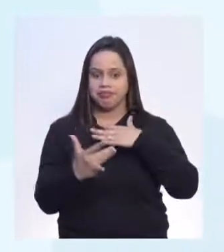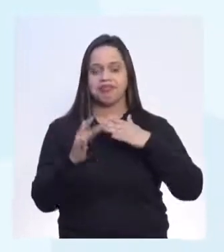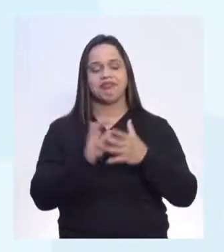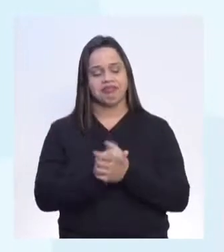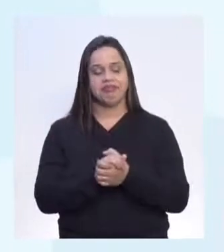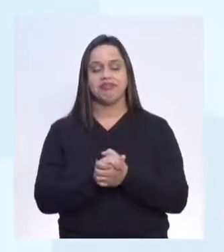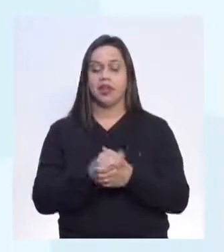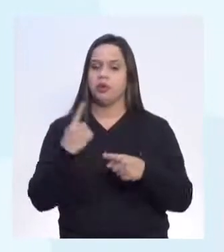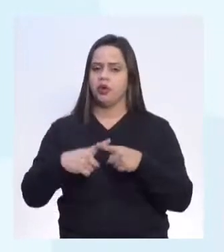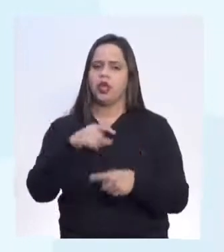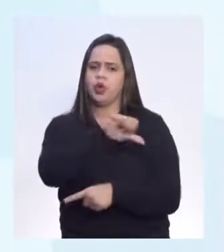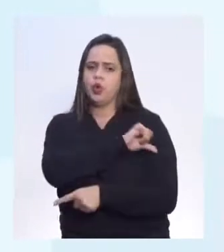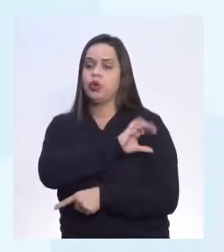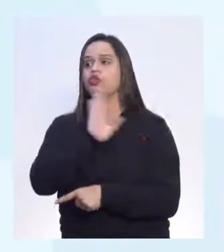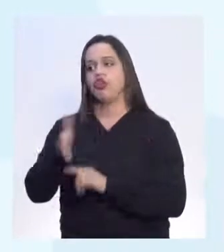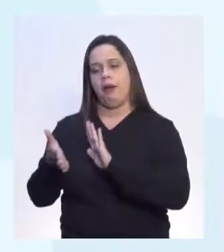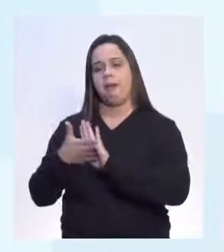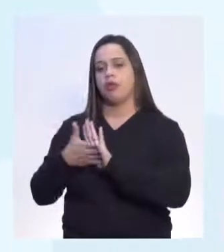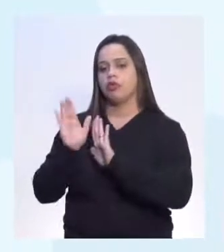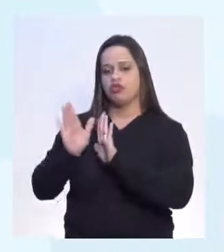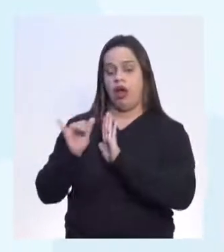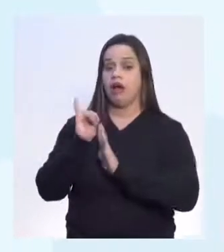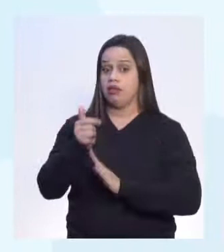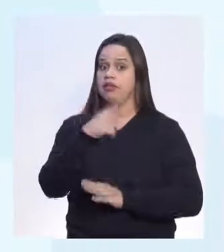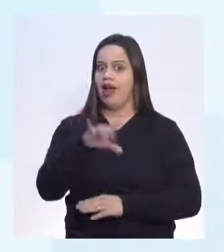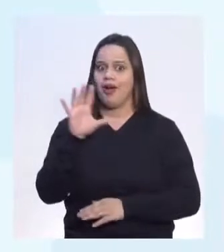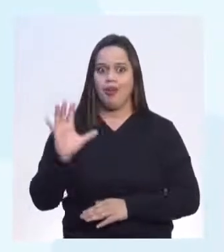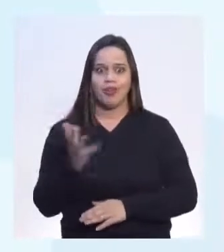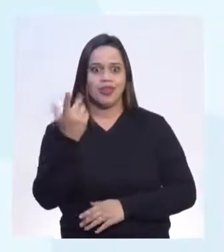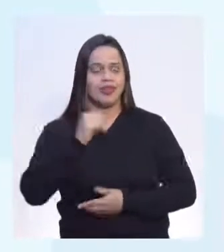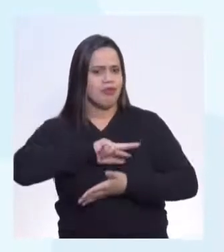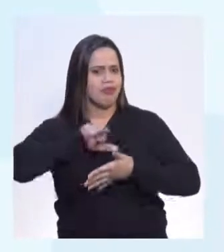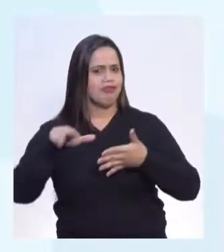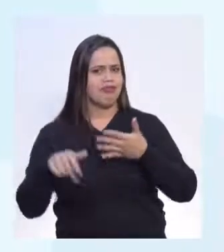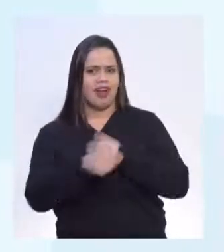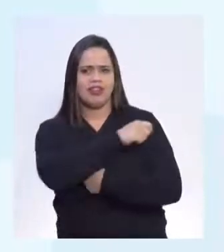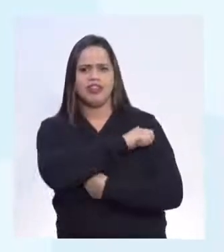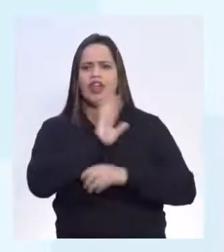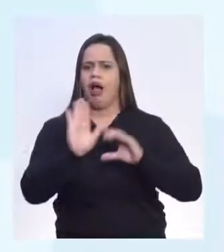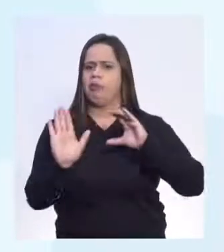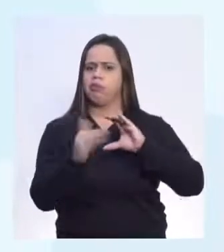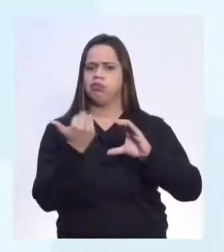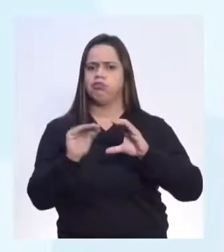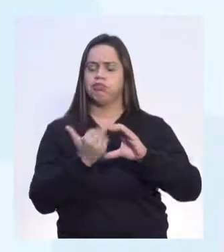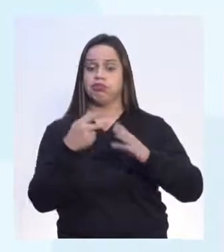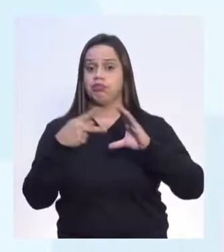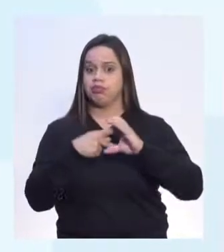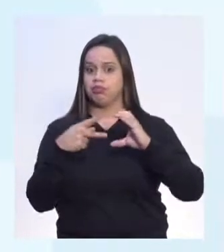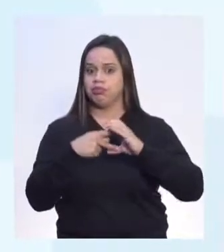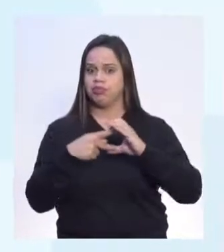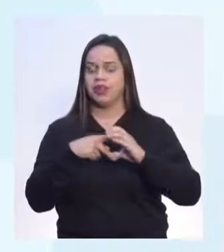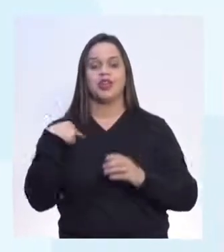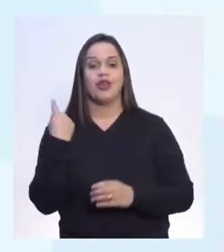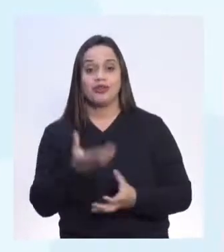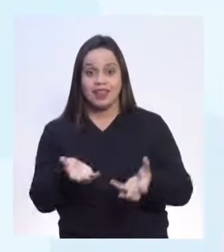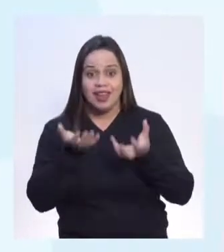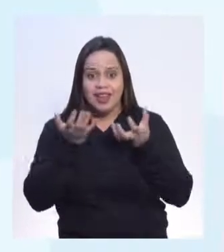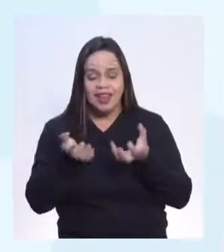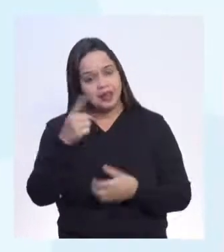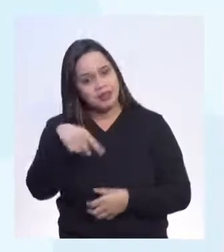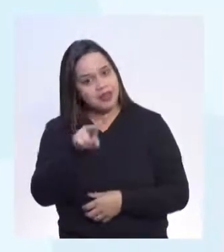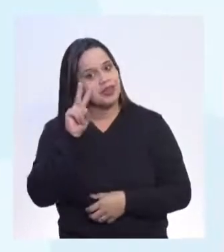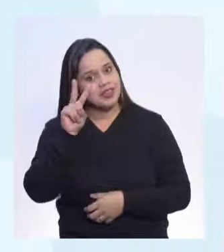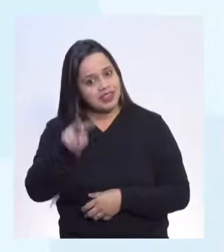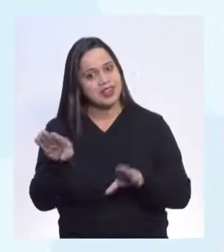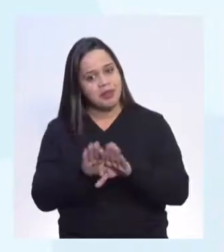Aliás, no 9º ano eu já propus e aconteceram. Vários alunos já me mandaram seus podcasts. E a gente está doida para ver isso no